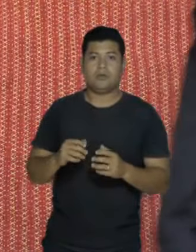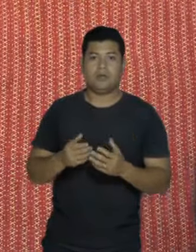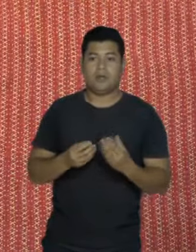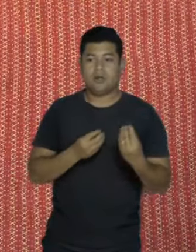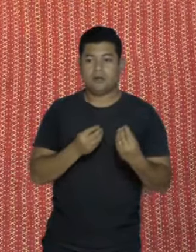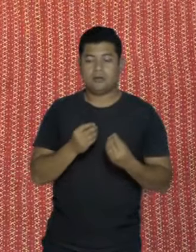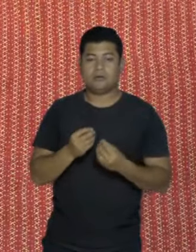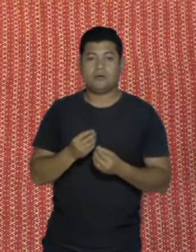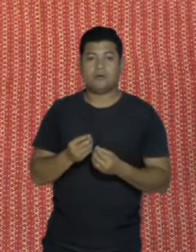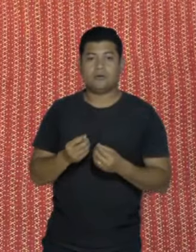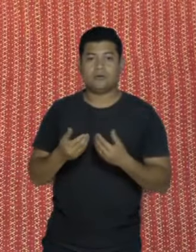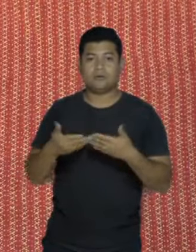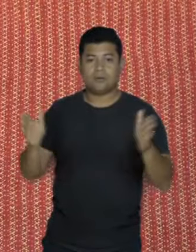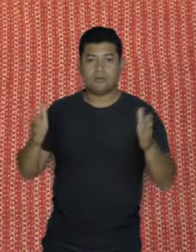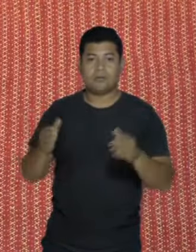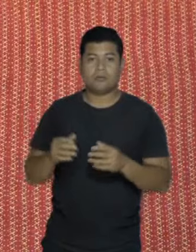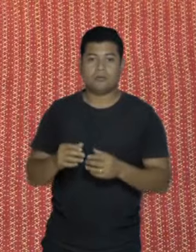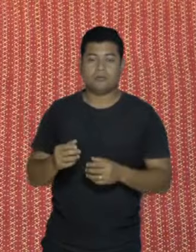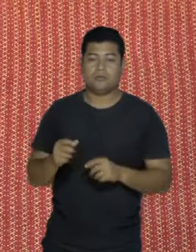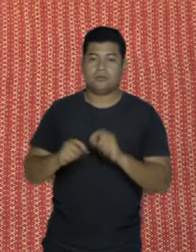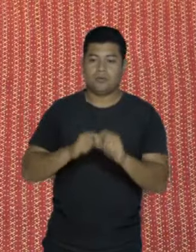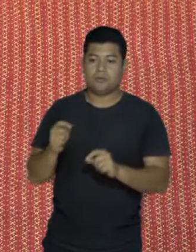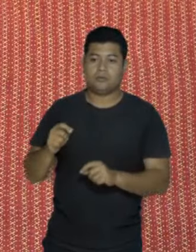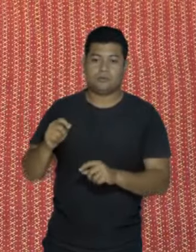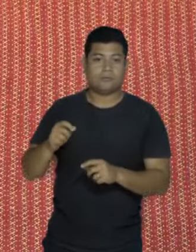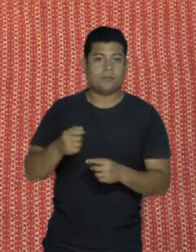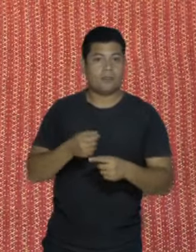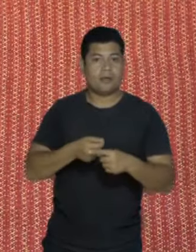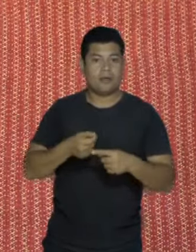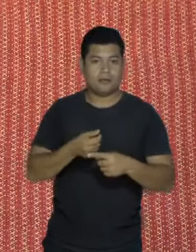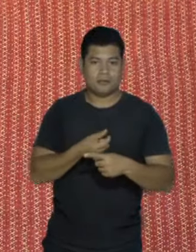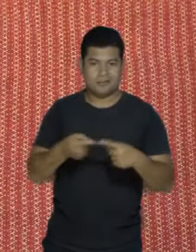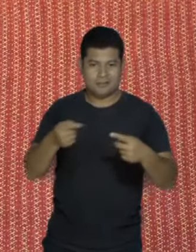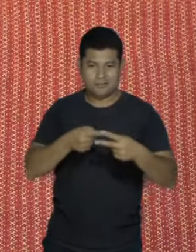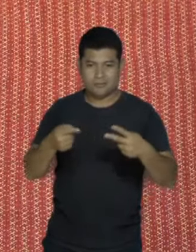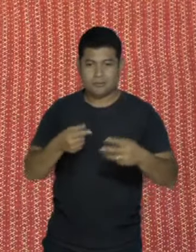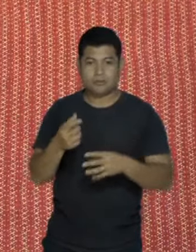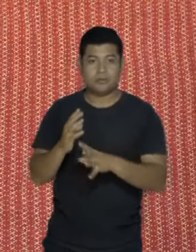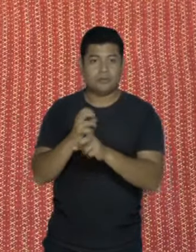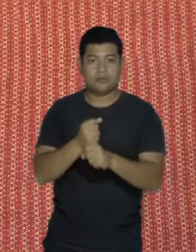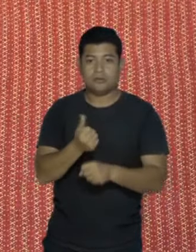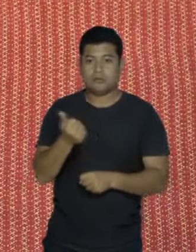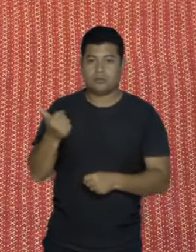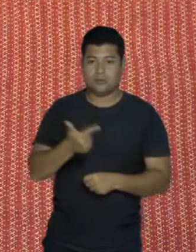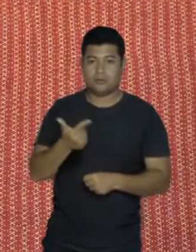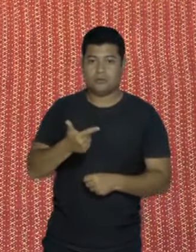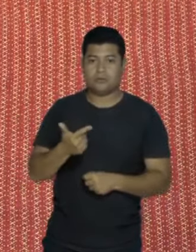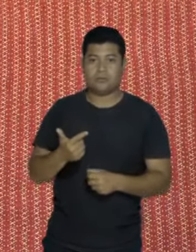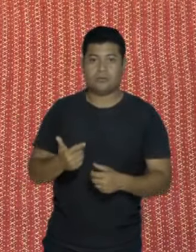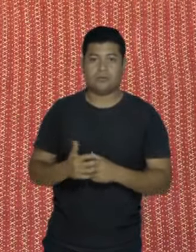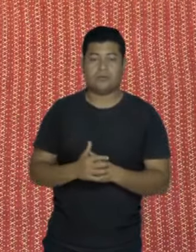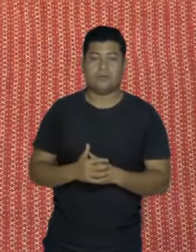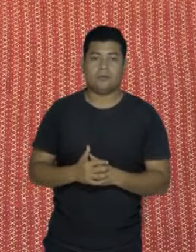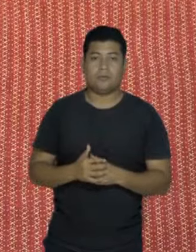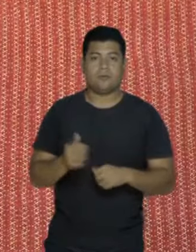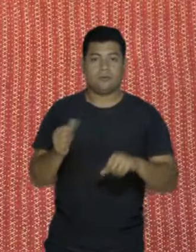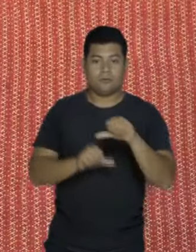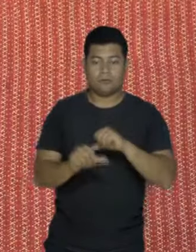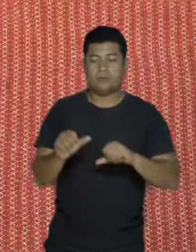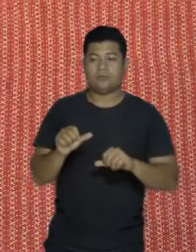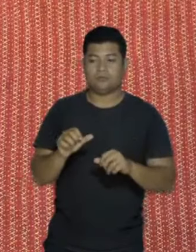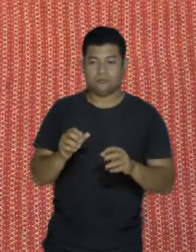com duração de 12 semanas assim que termina um ciclo ou estudante passa para outro para